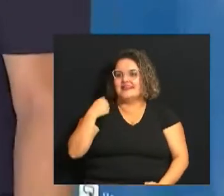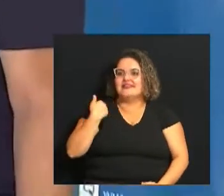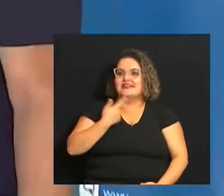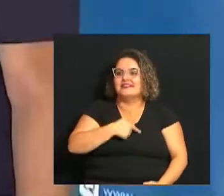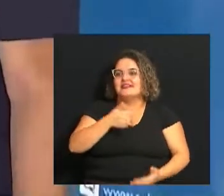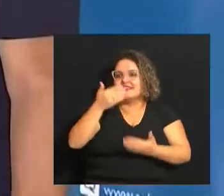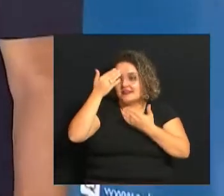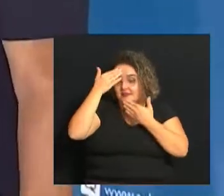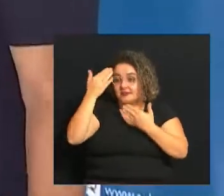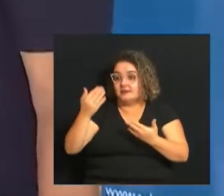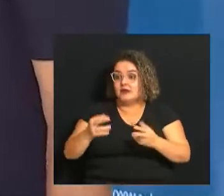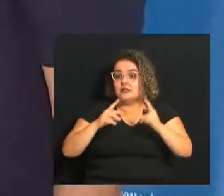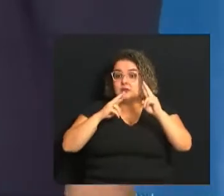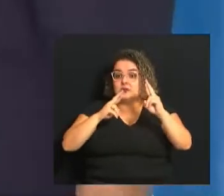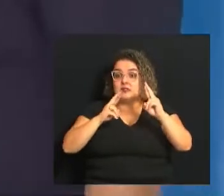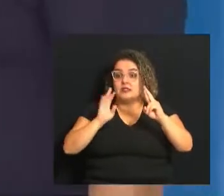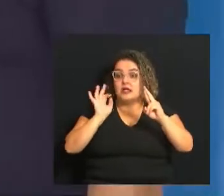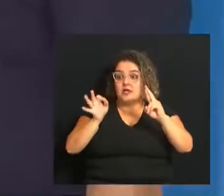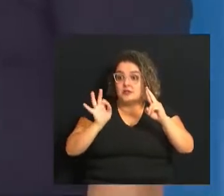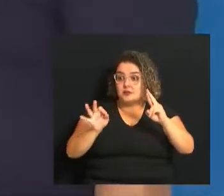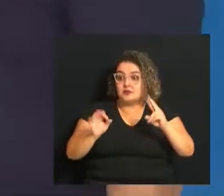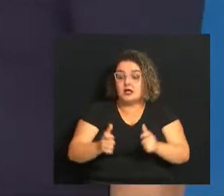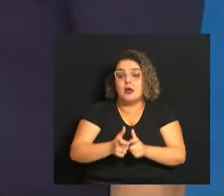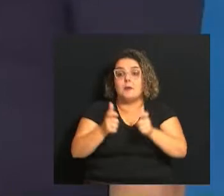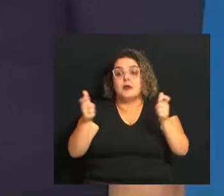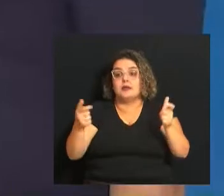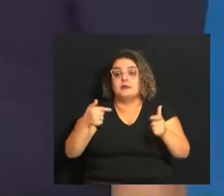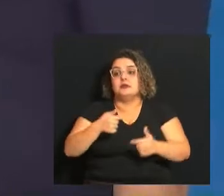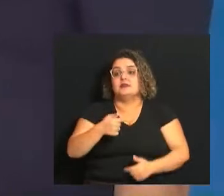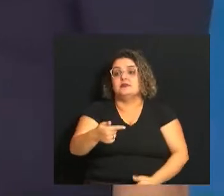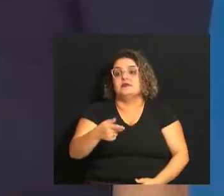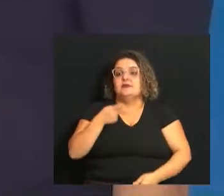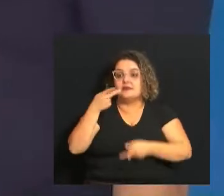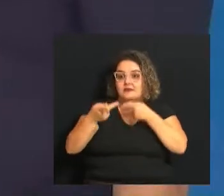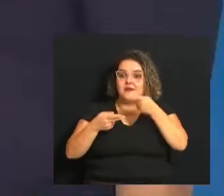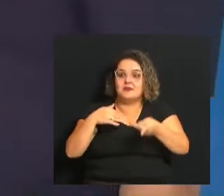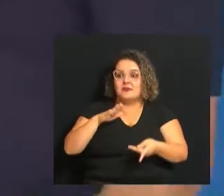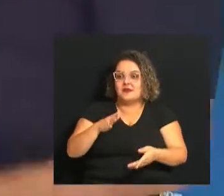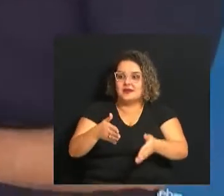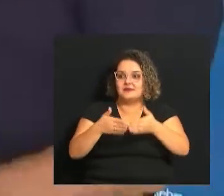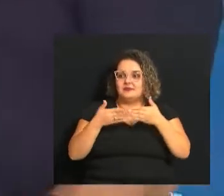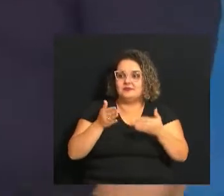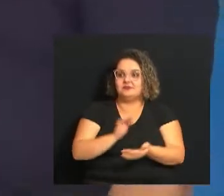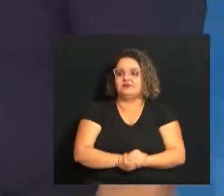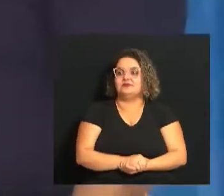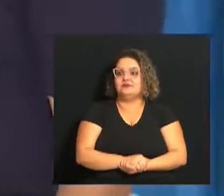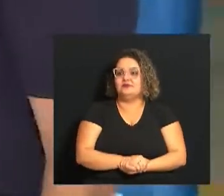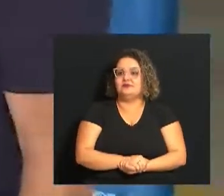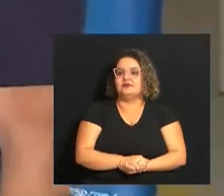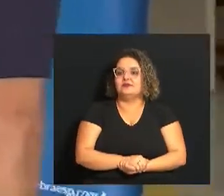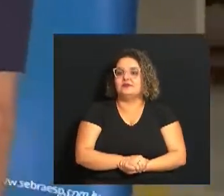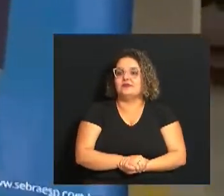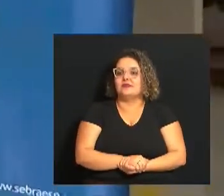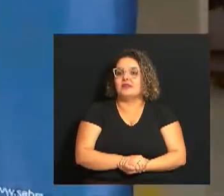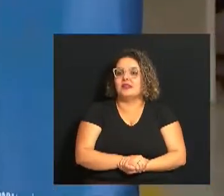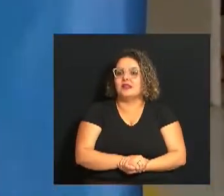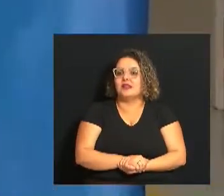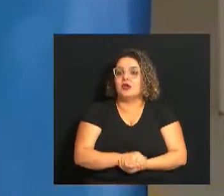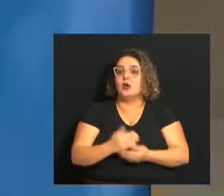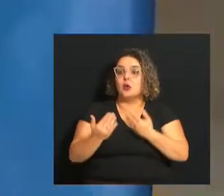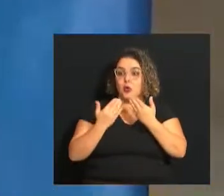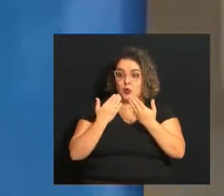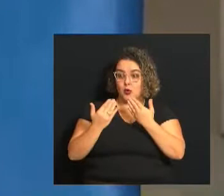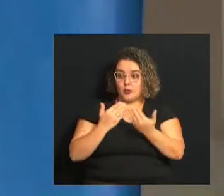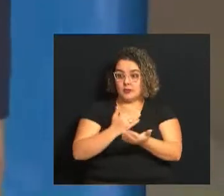Bom, a expectativa certamente é muito grande para essa semana. Fala um pouquinho mais sobre ela, por favor. Né? Nós começamos, né, essa semana do MEI